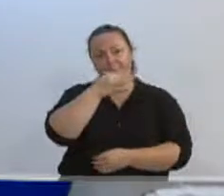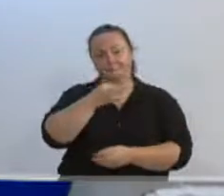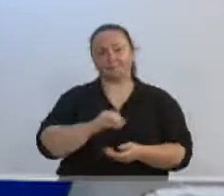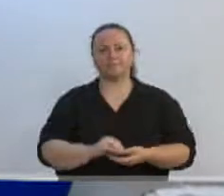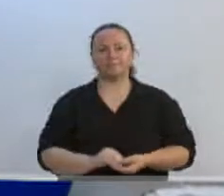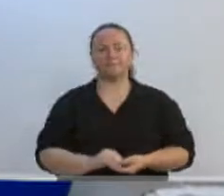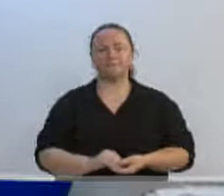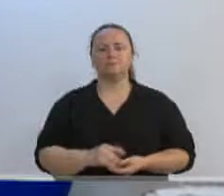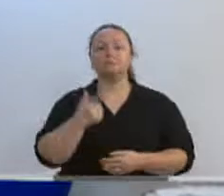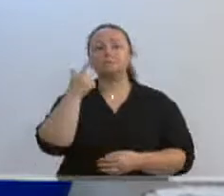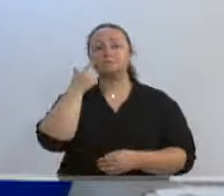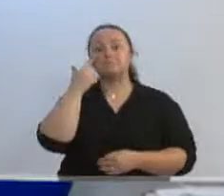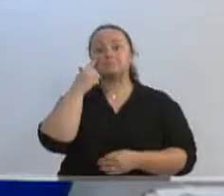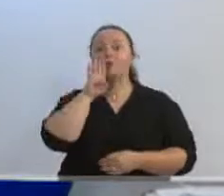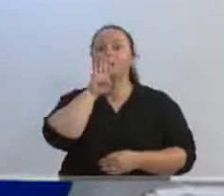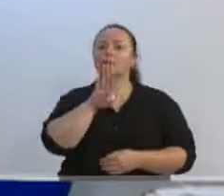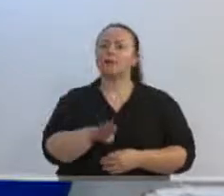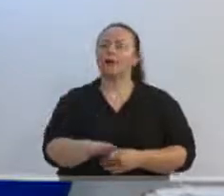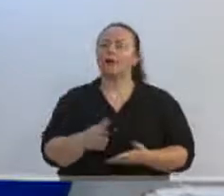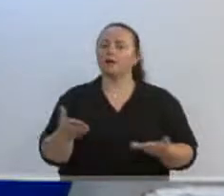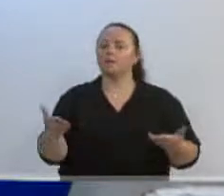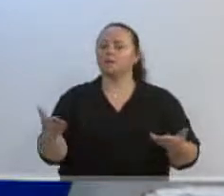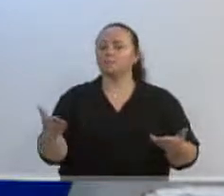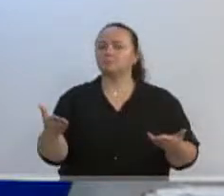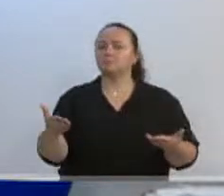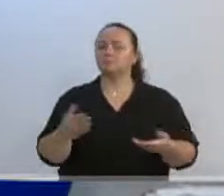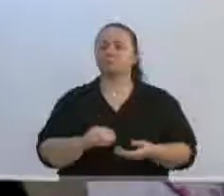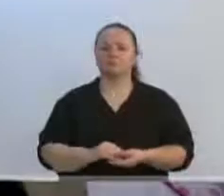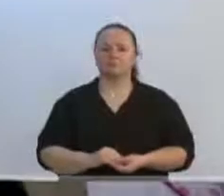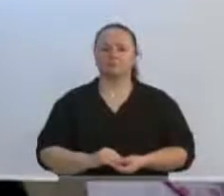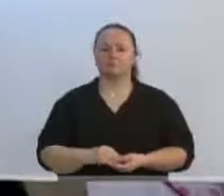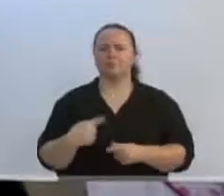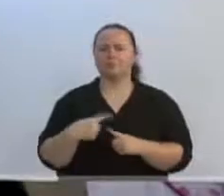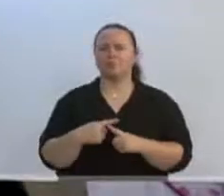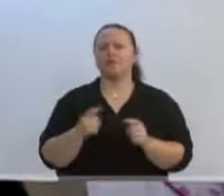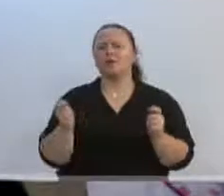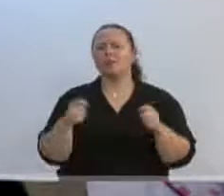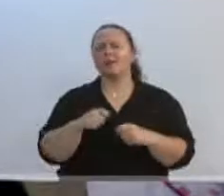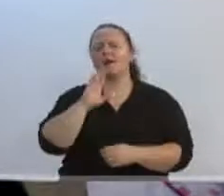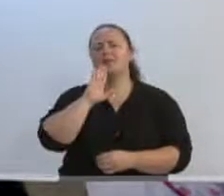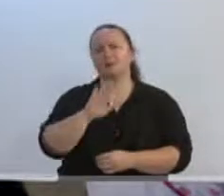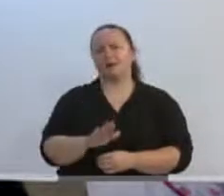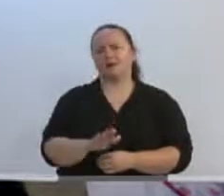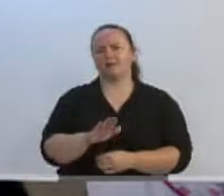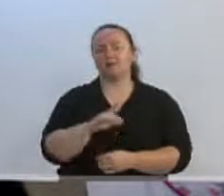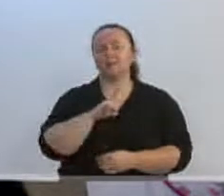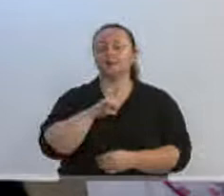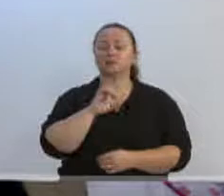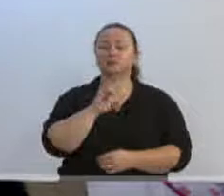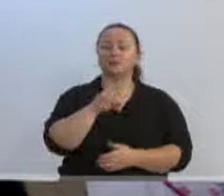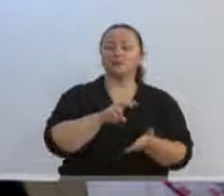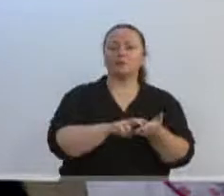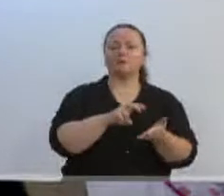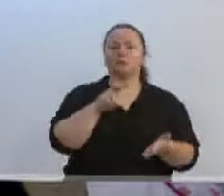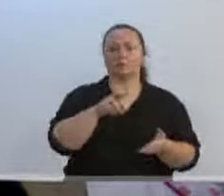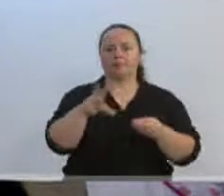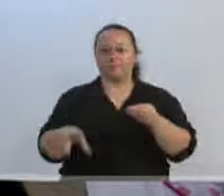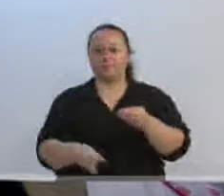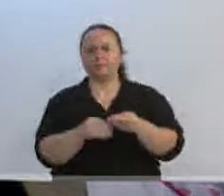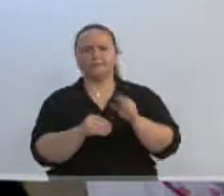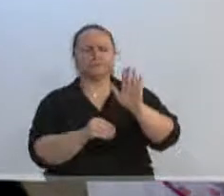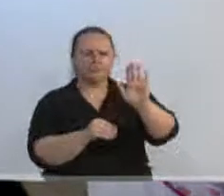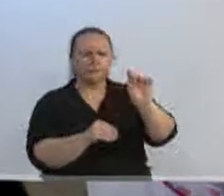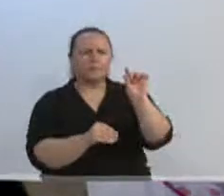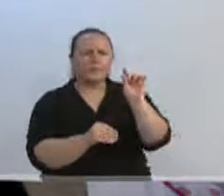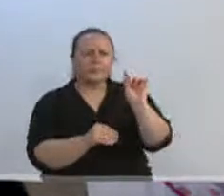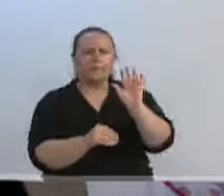vespertino, porque nós temos ali essa possibilidade. Hoje a escola só trabalha com turno matutino. Já lhe dou a parte, vereador